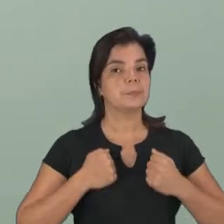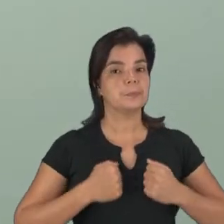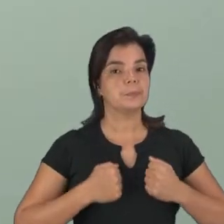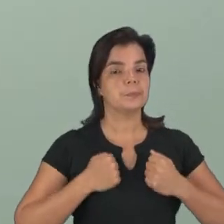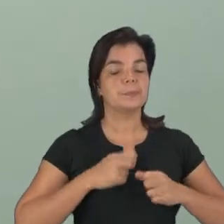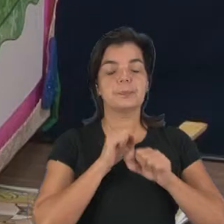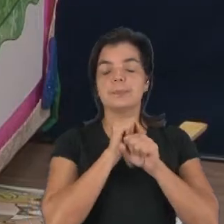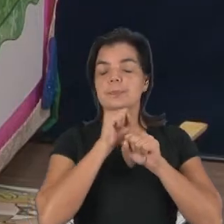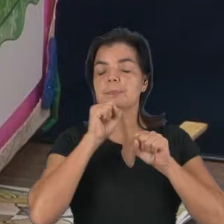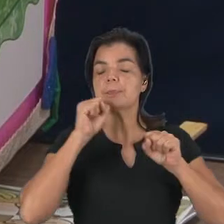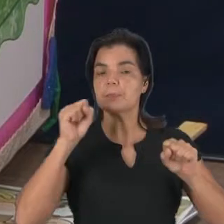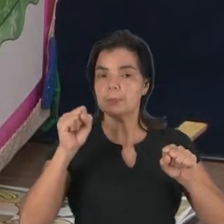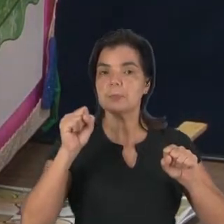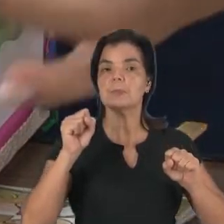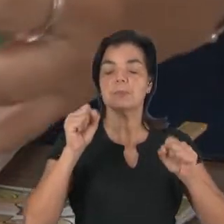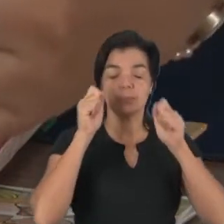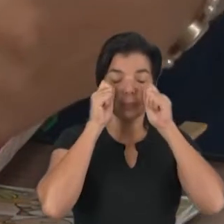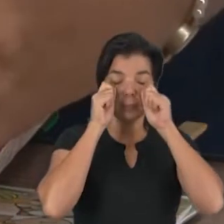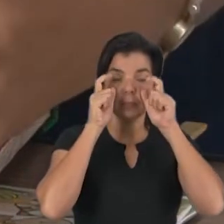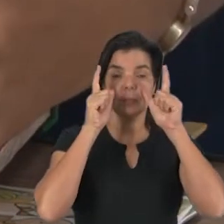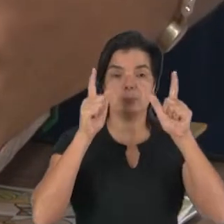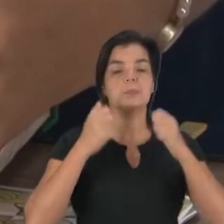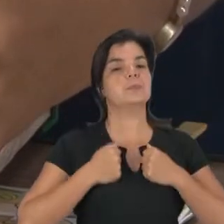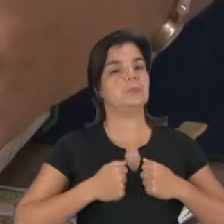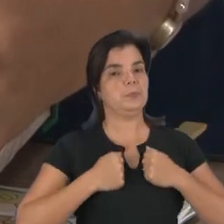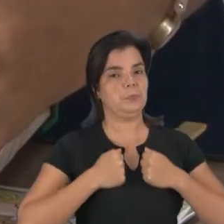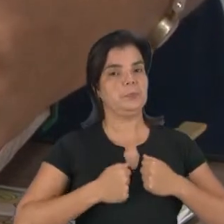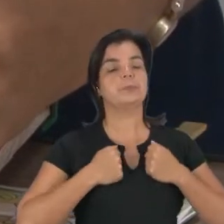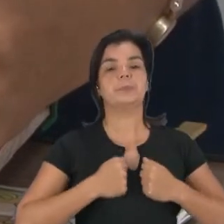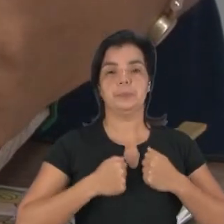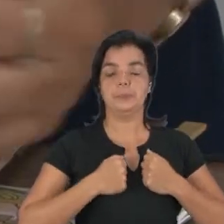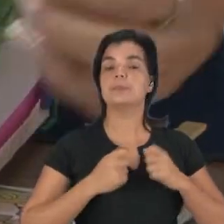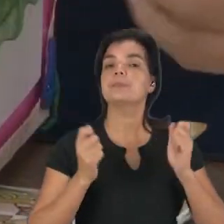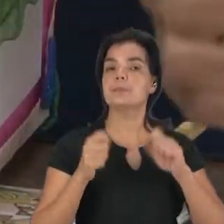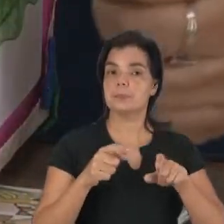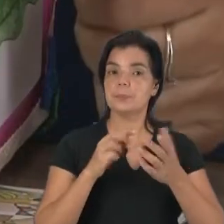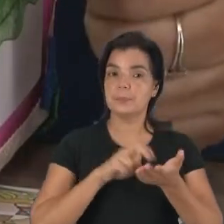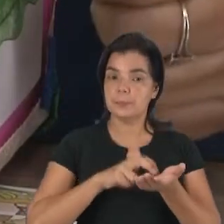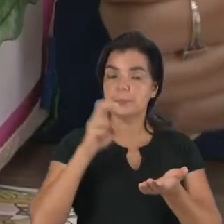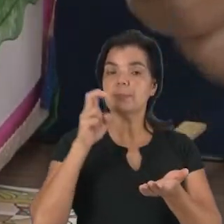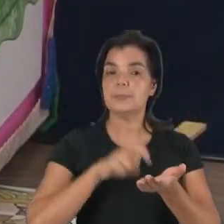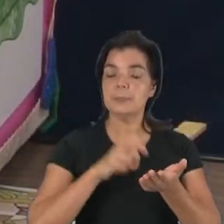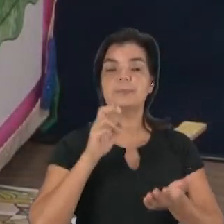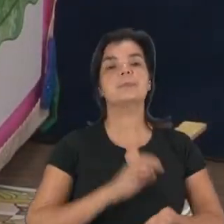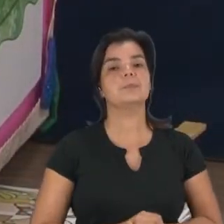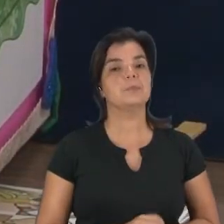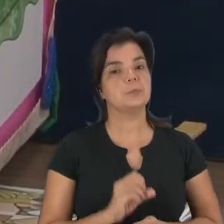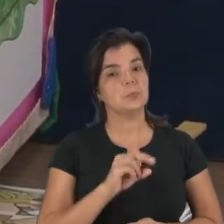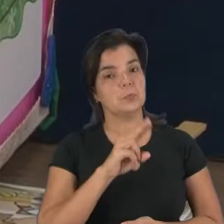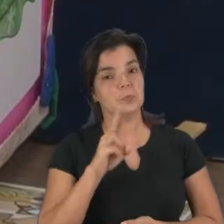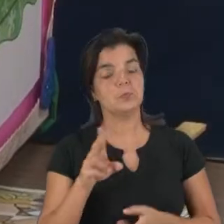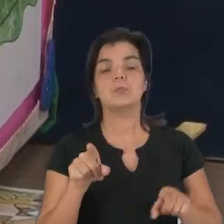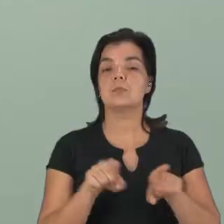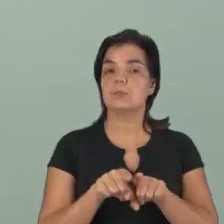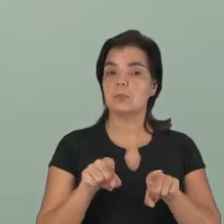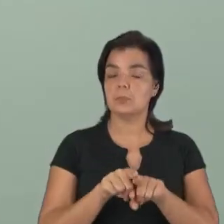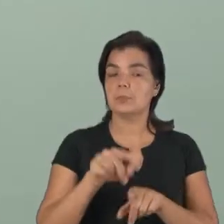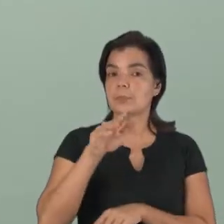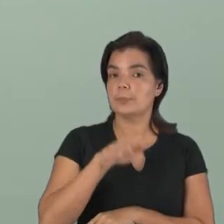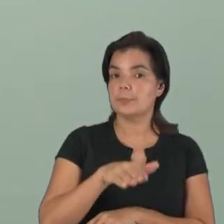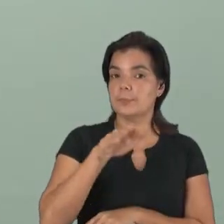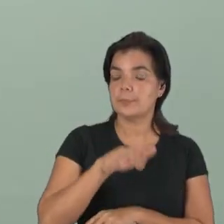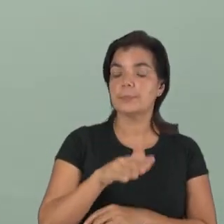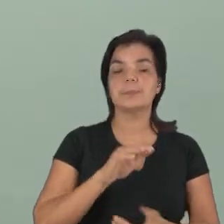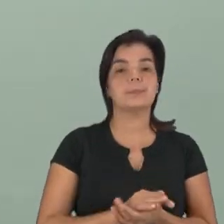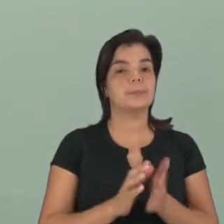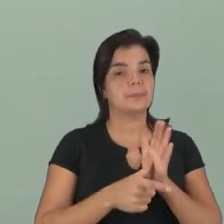assim que Acordamos né despertamos tomamos um banho bem gelado que pode ser no período da manhã ou pode ser também à